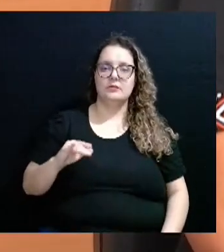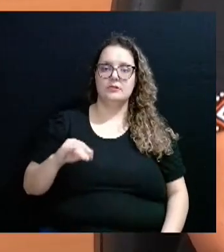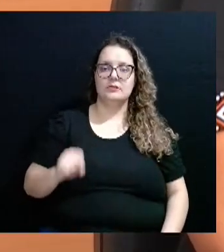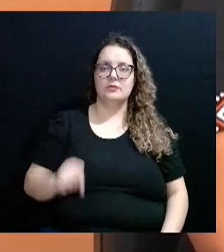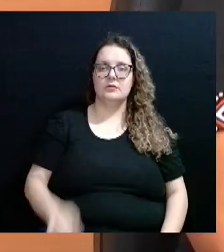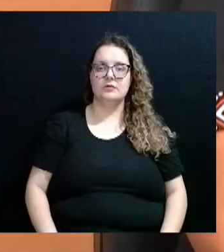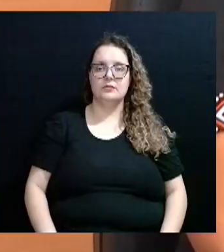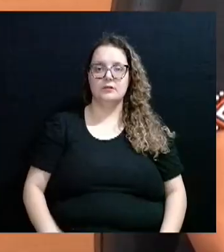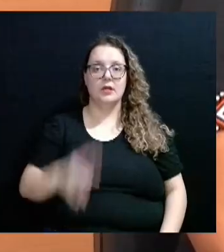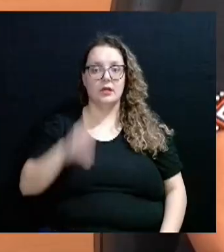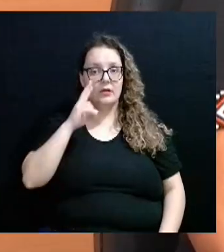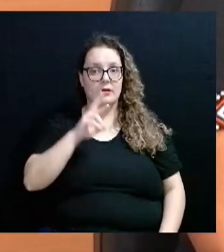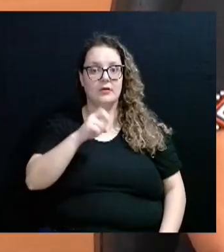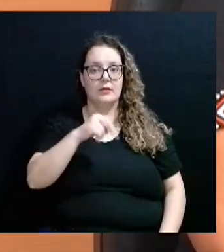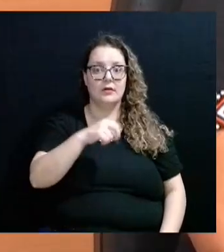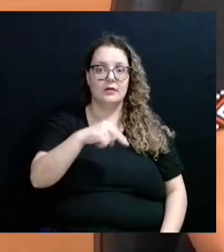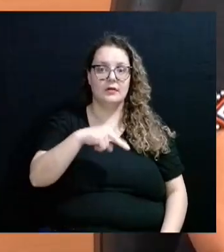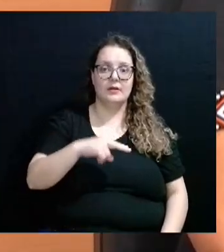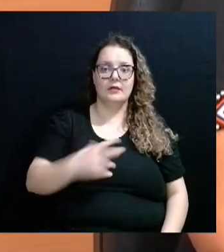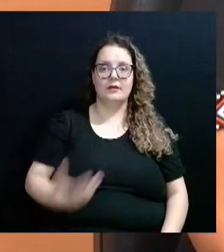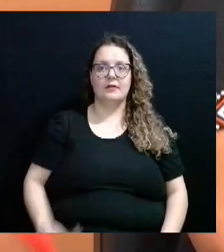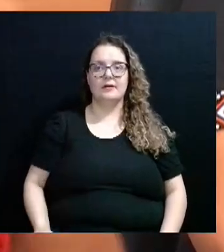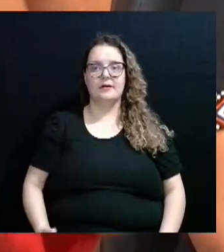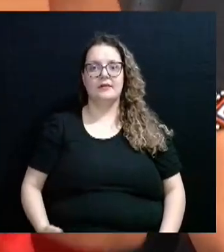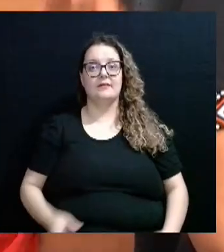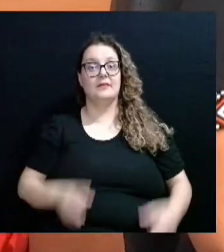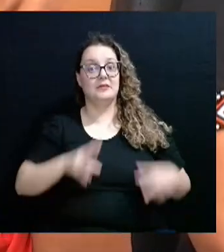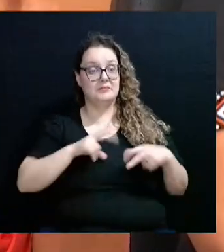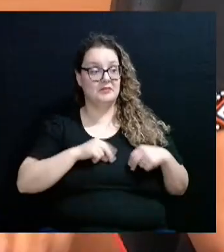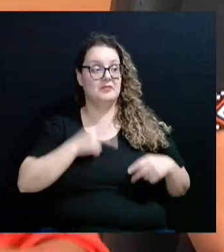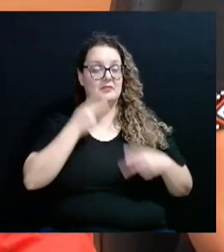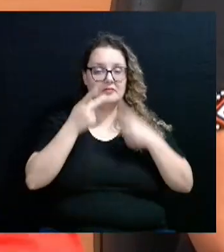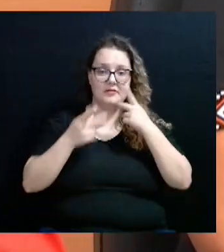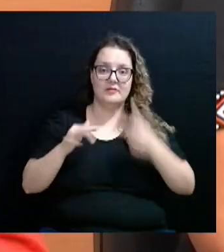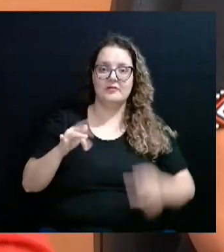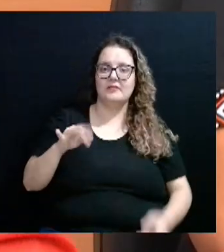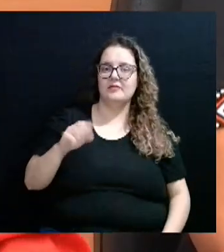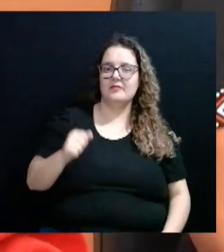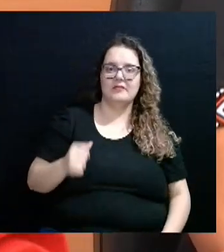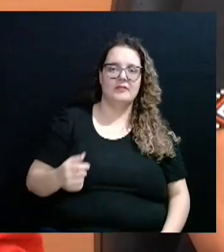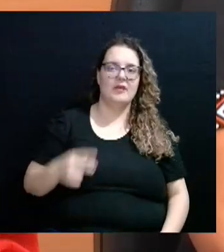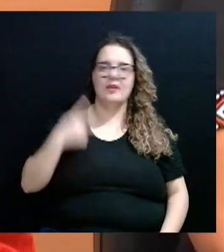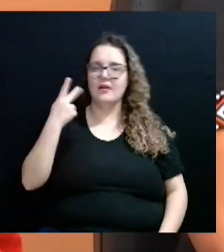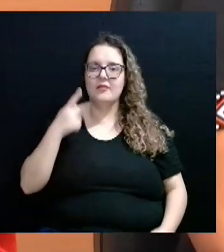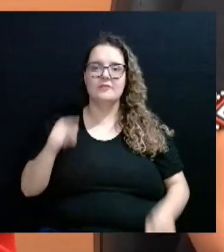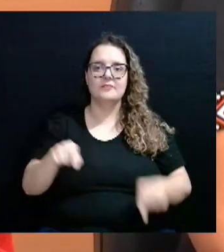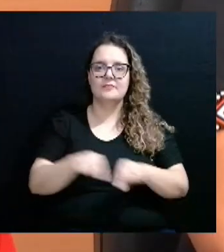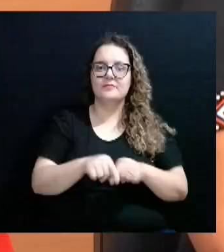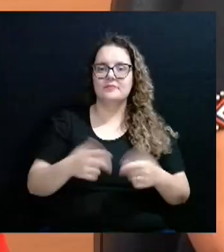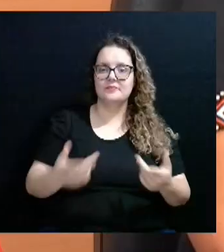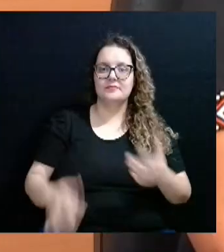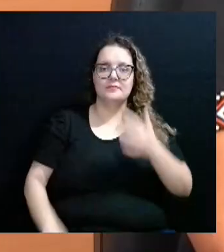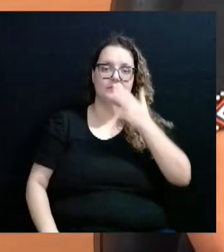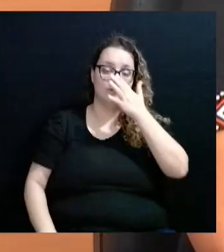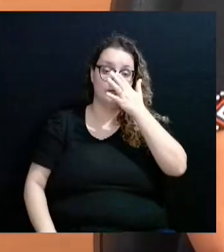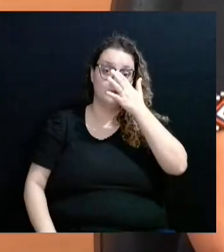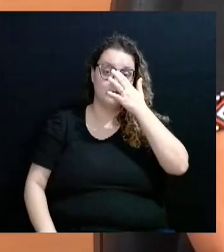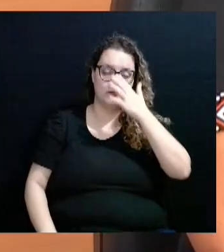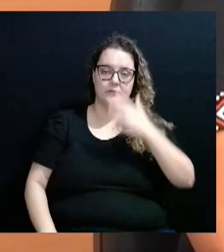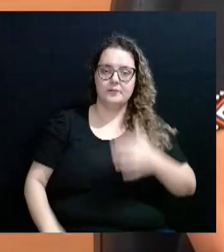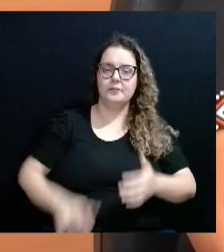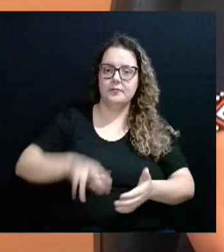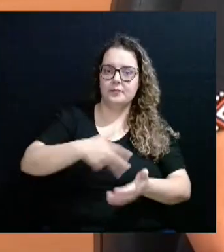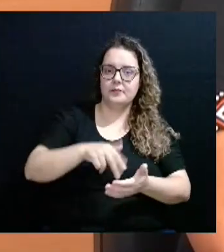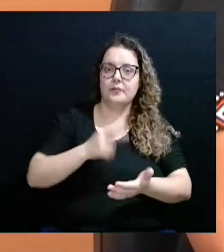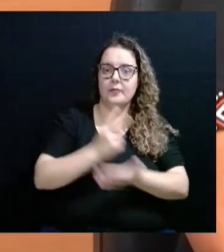lá cantando, falei, ó, os mano Mil Grau aí, falando várias fitas da política também e tal, né? Então o hip hop sempre foi muito